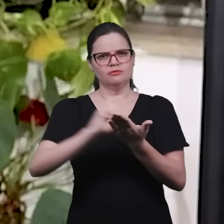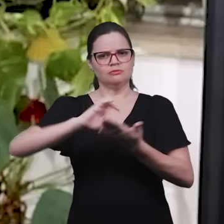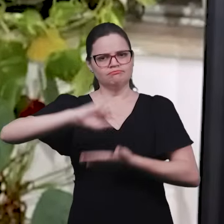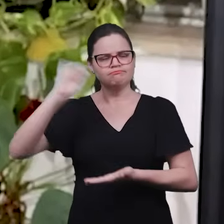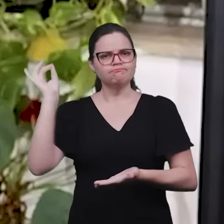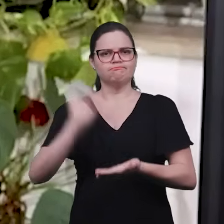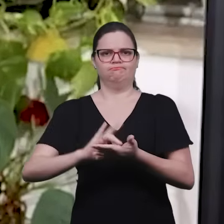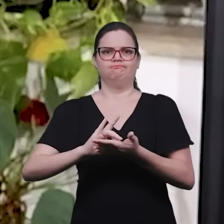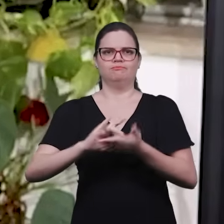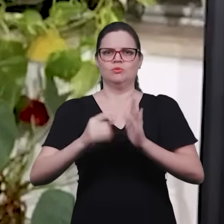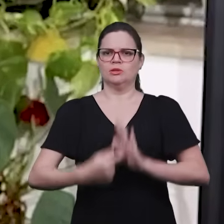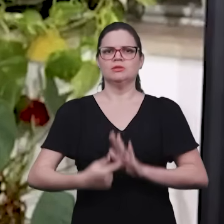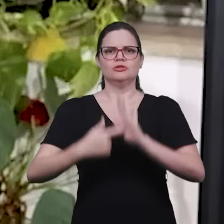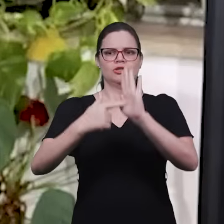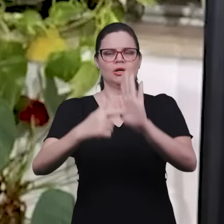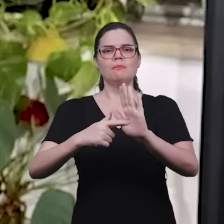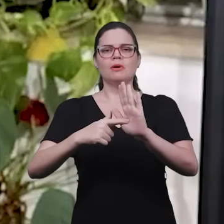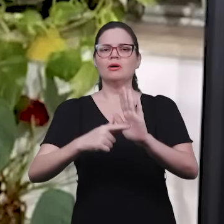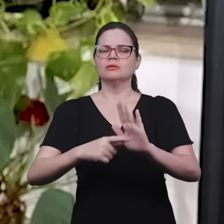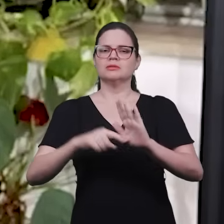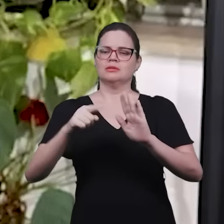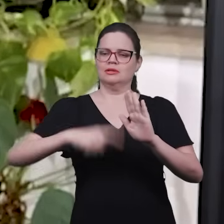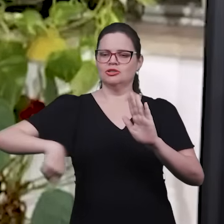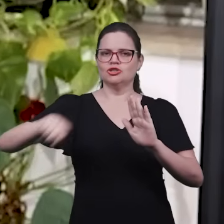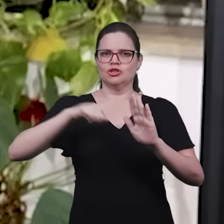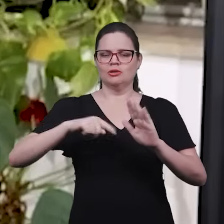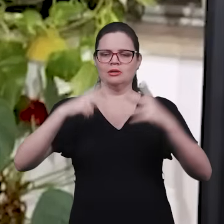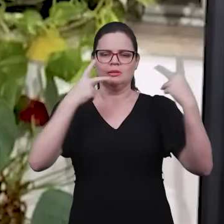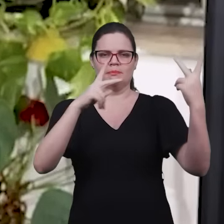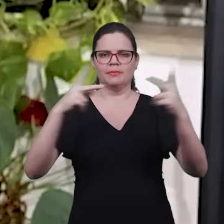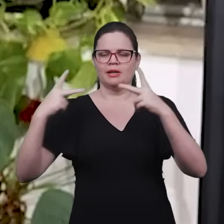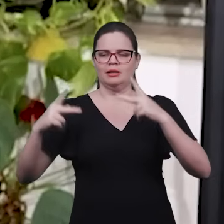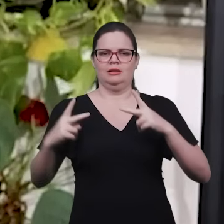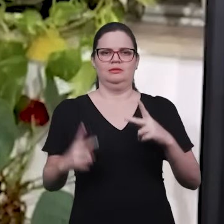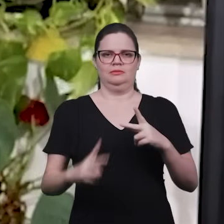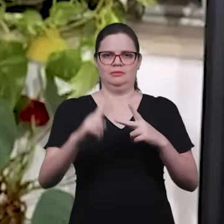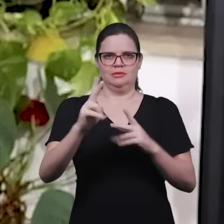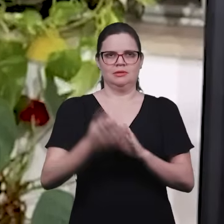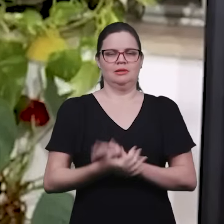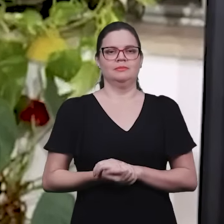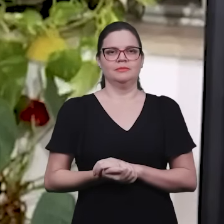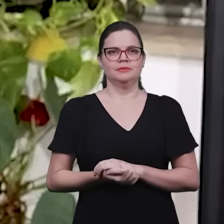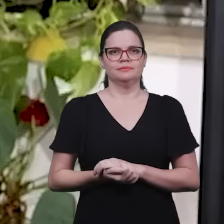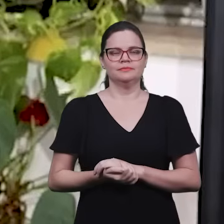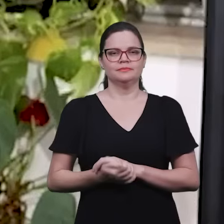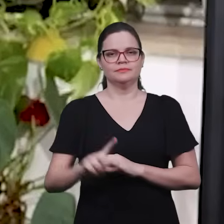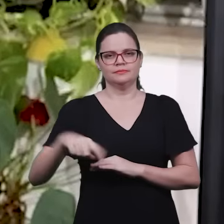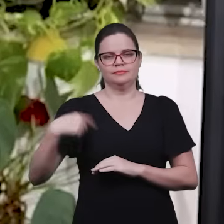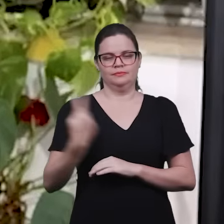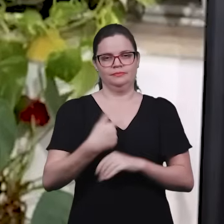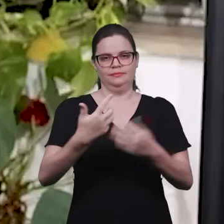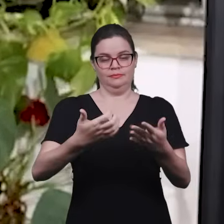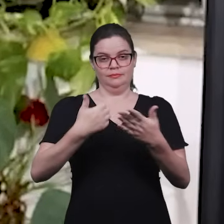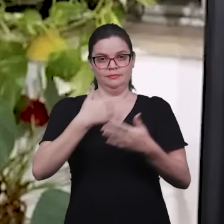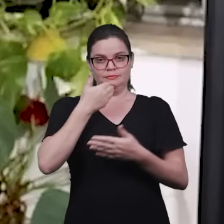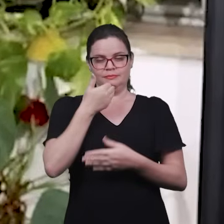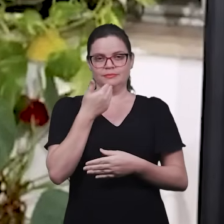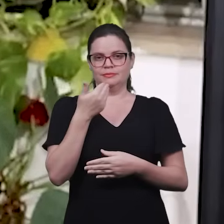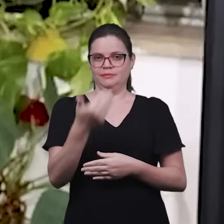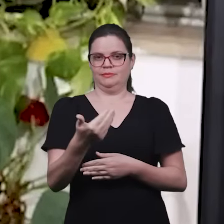Evangelho genuíno que está sendo pregado por esta obra, a obra do Espírito. E queremos